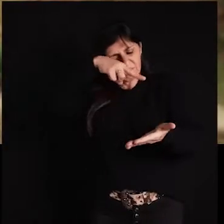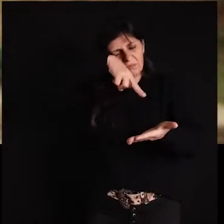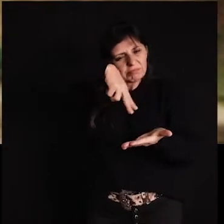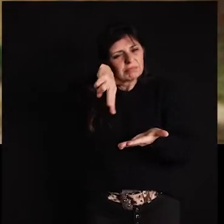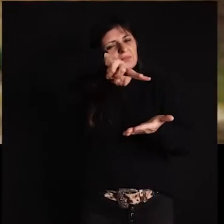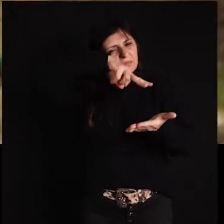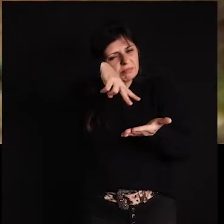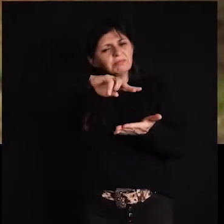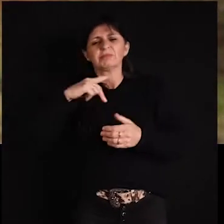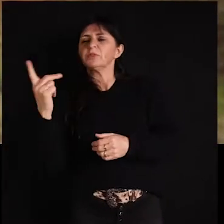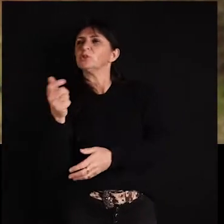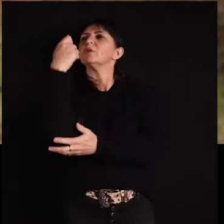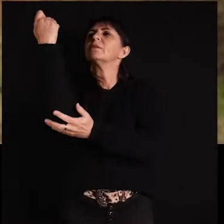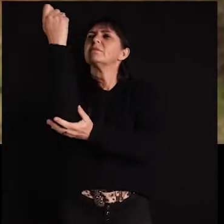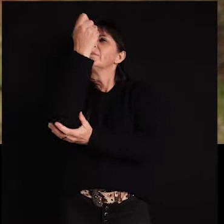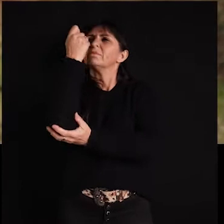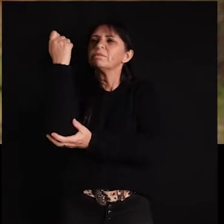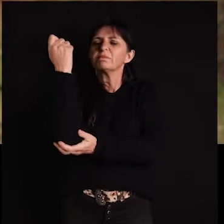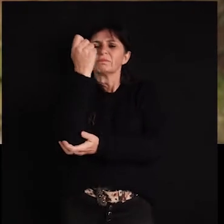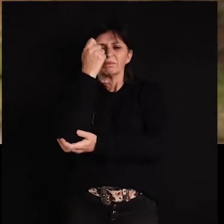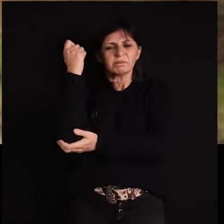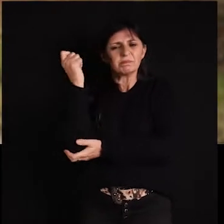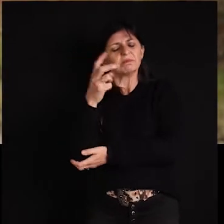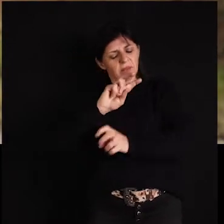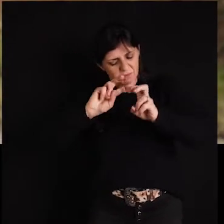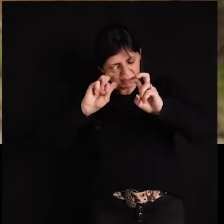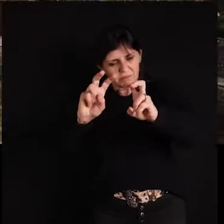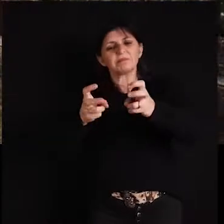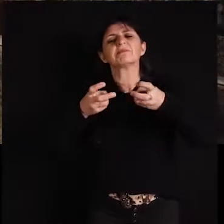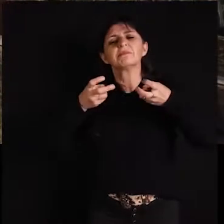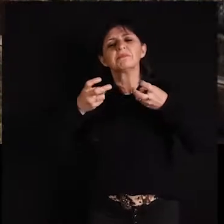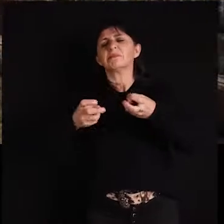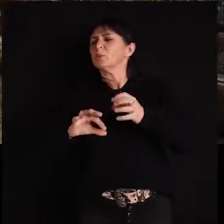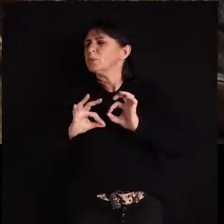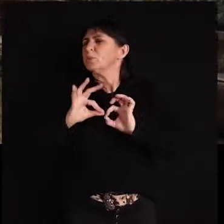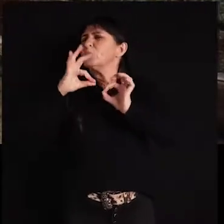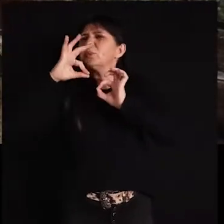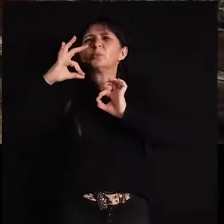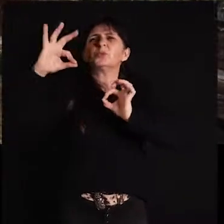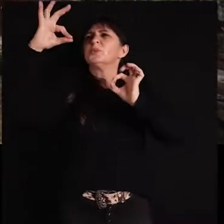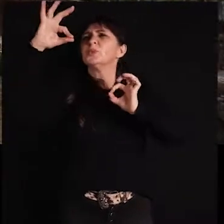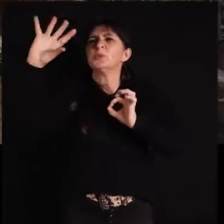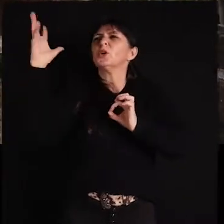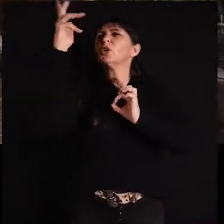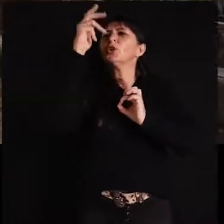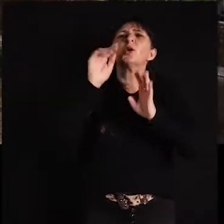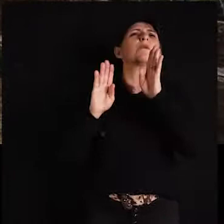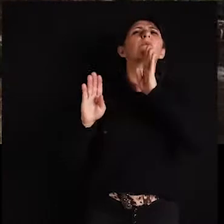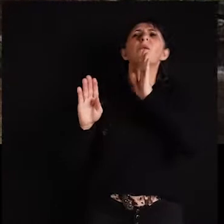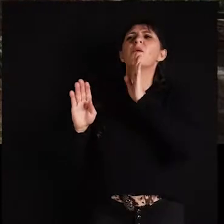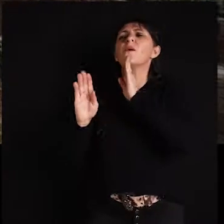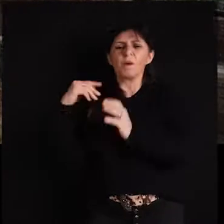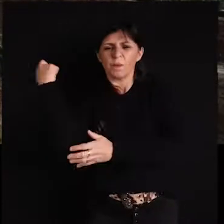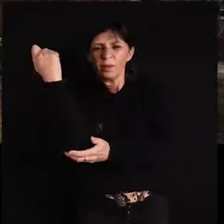do nosso Rio Grande pra ver que se expande este elo gaúcho,